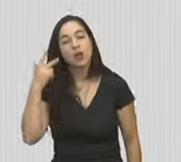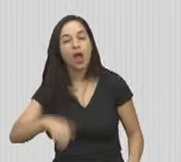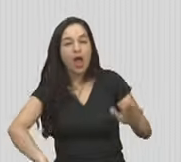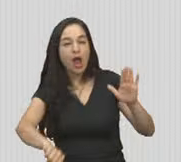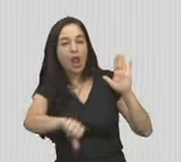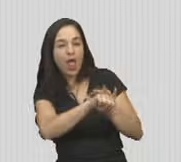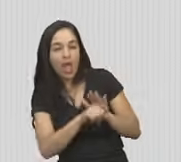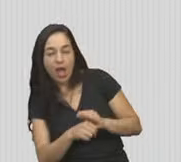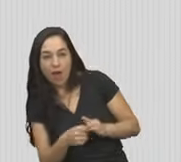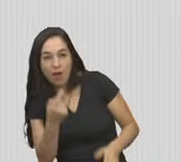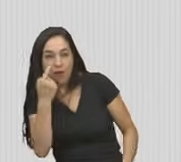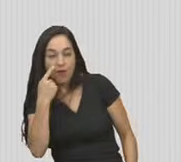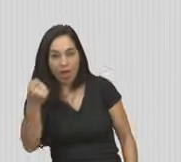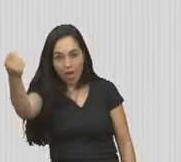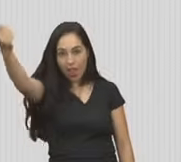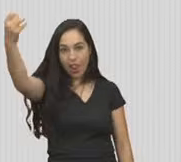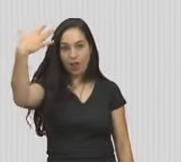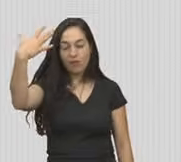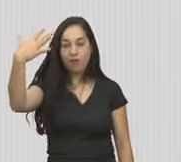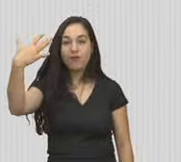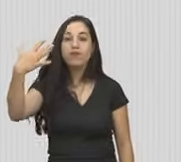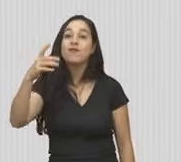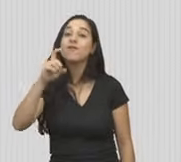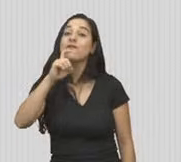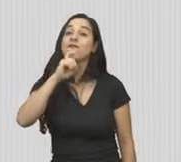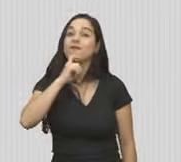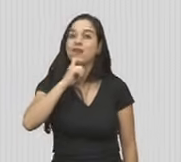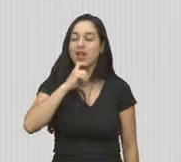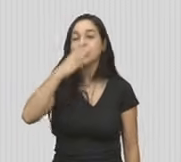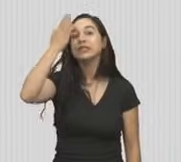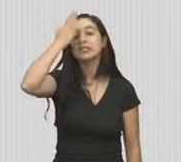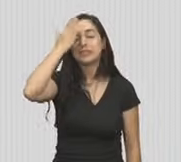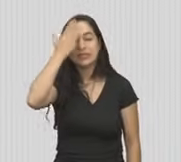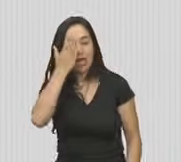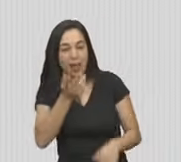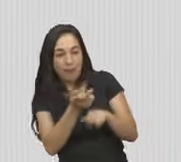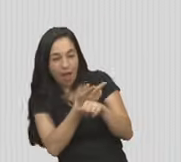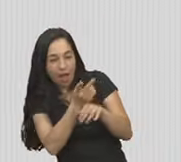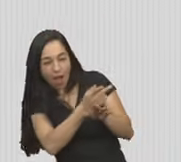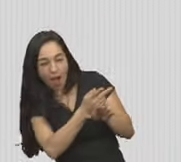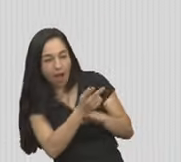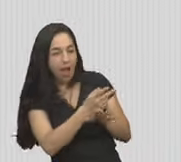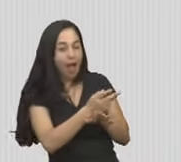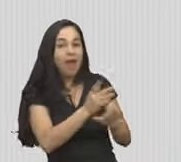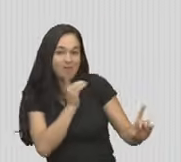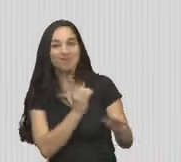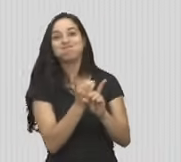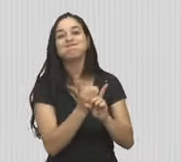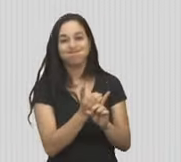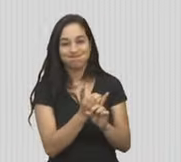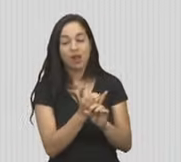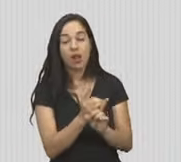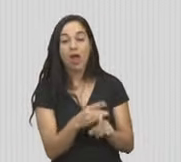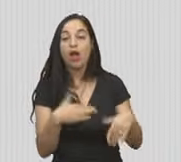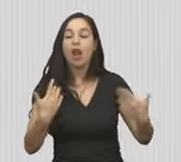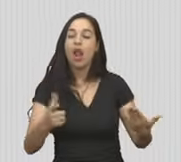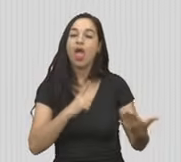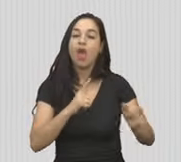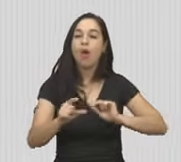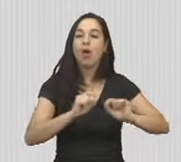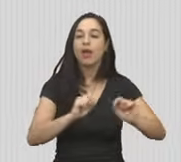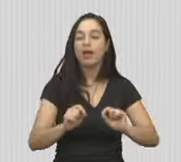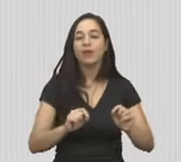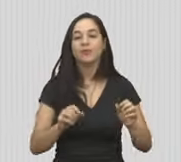verde ali, ele sabe que ele vai ser monitorado, ele sabe que ele vai ser achado. Então, a gente causa um efeito chamado